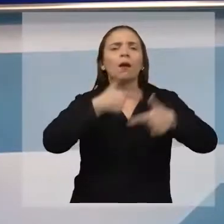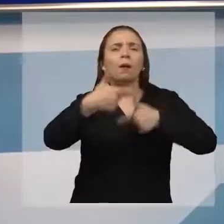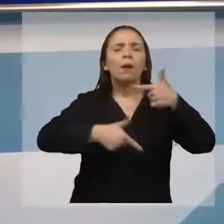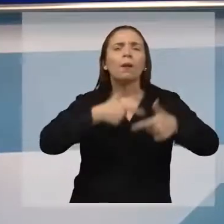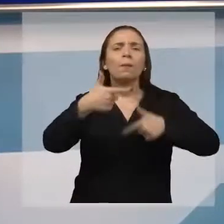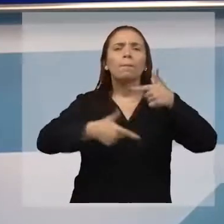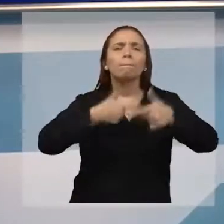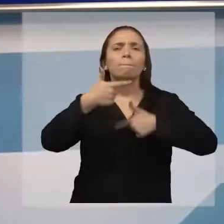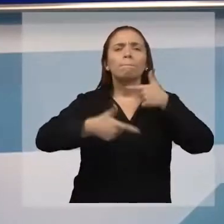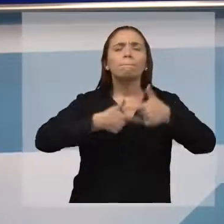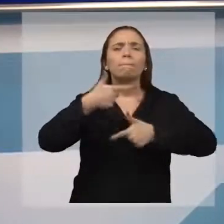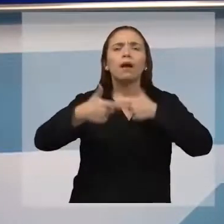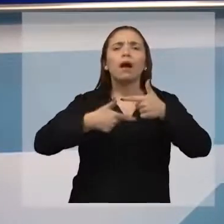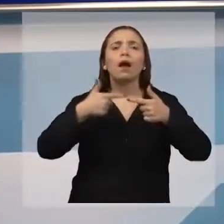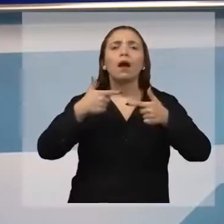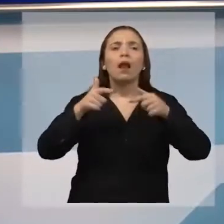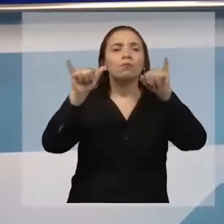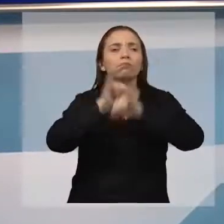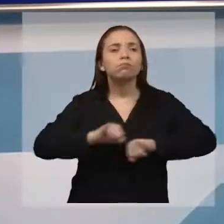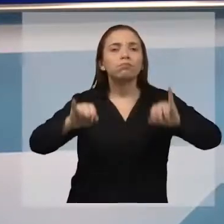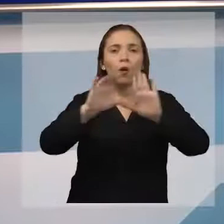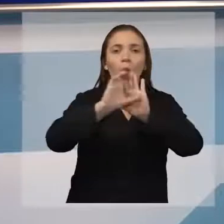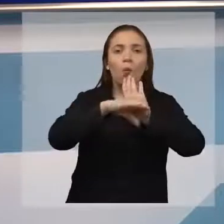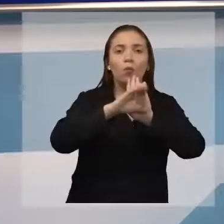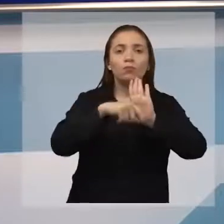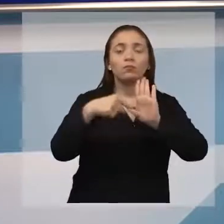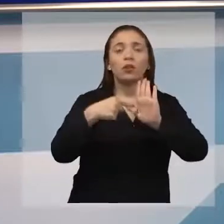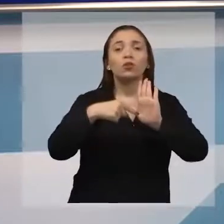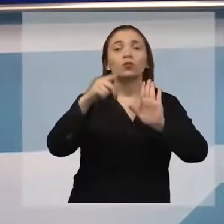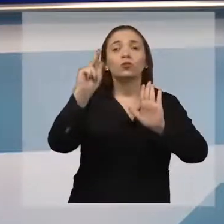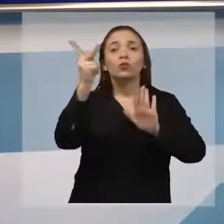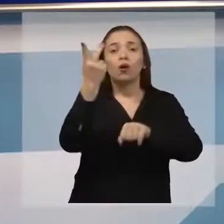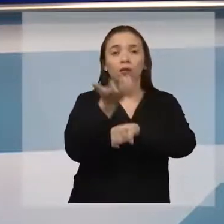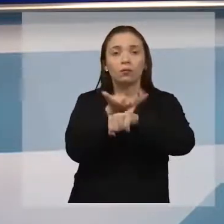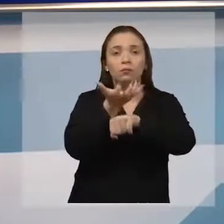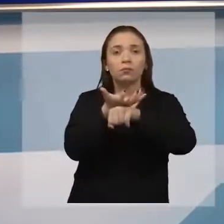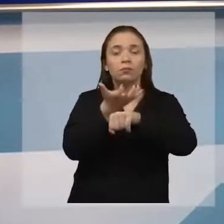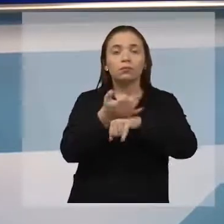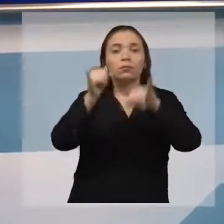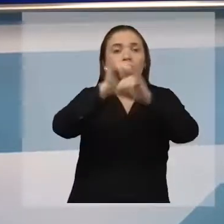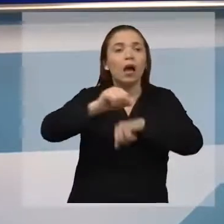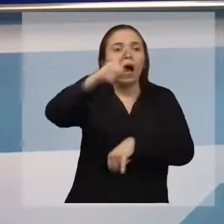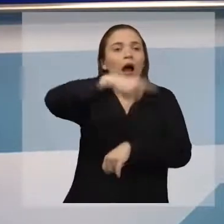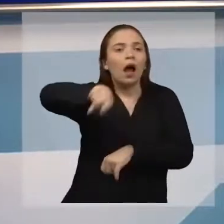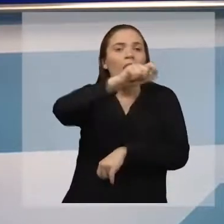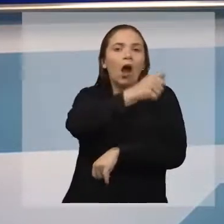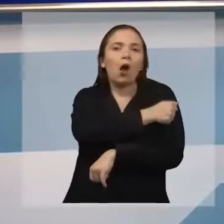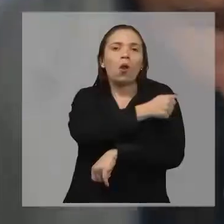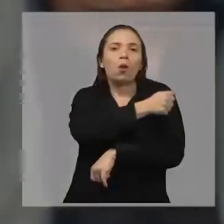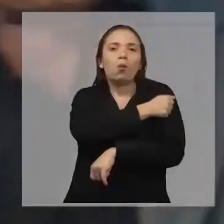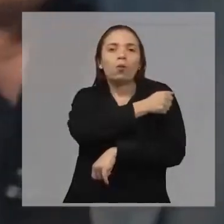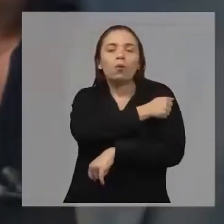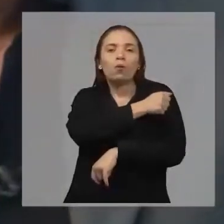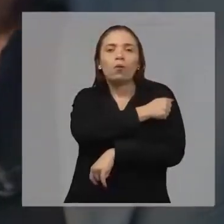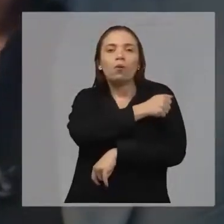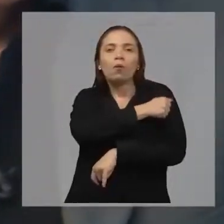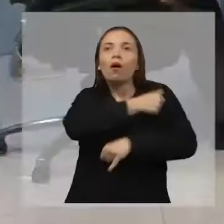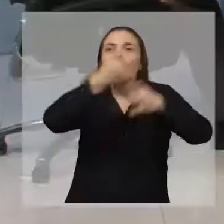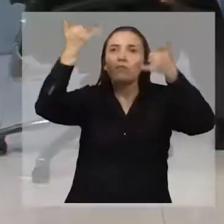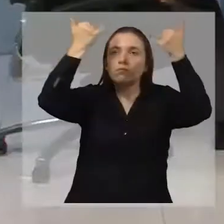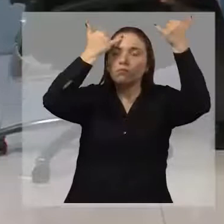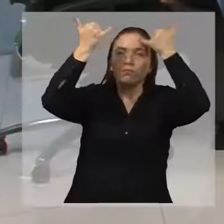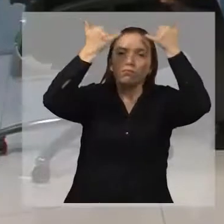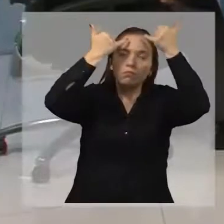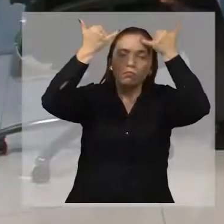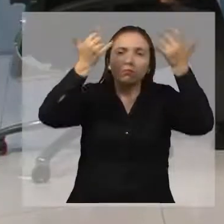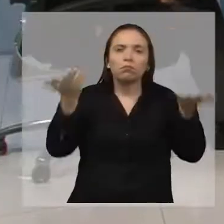conceitos e com uma história para alunos, quer dizer, iniciantes da sua formação, e você tem, digamos, quem deveria liderar esse processo